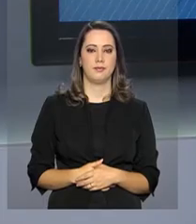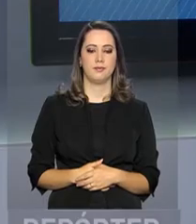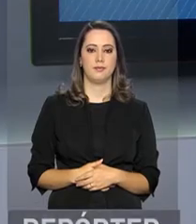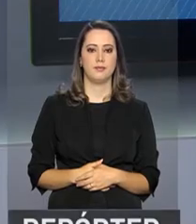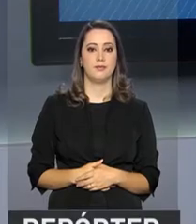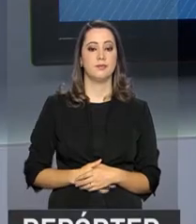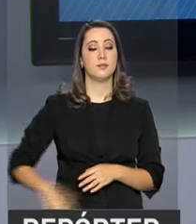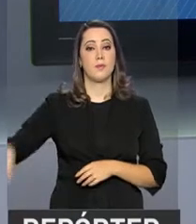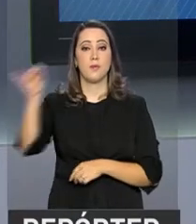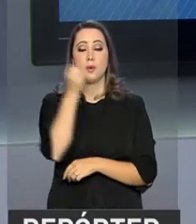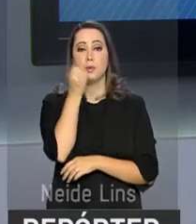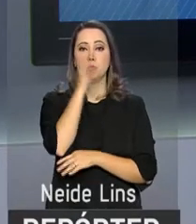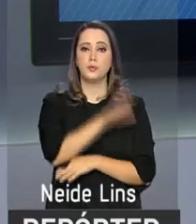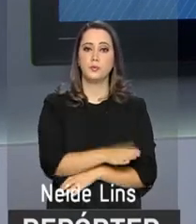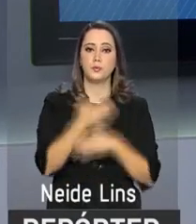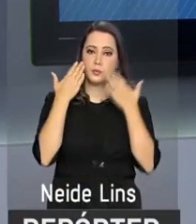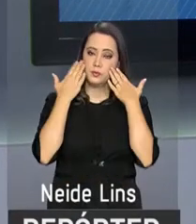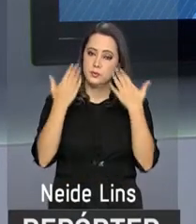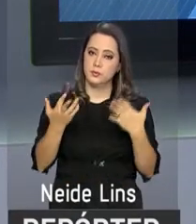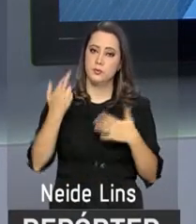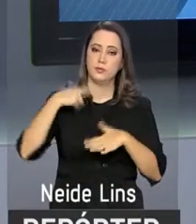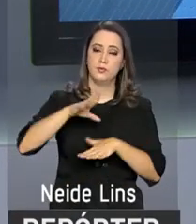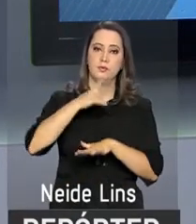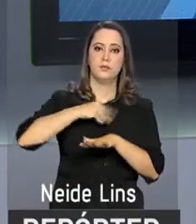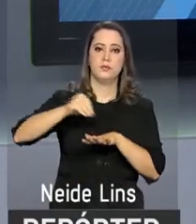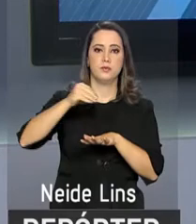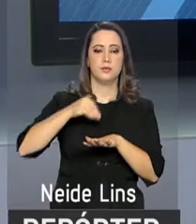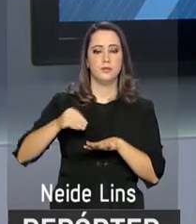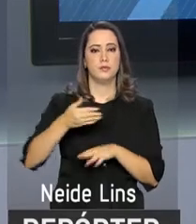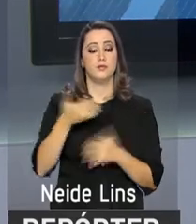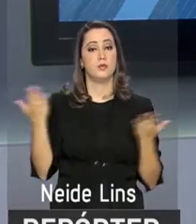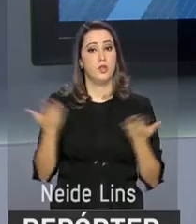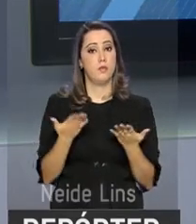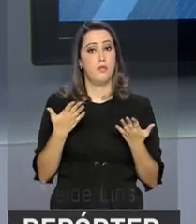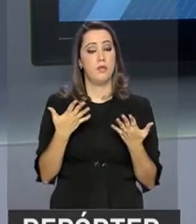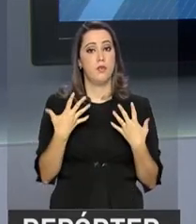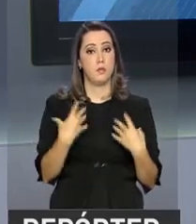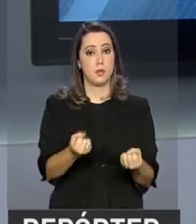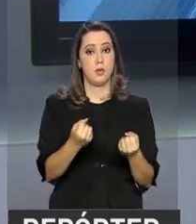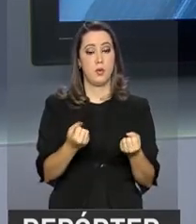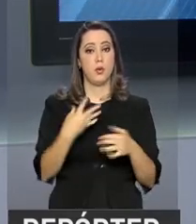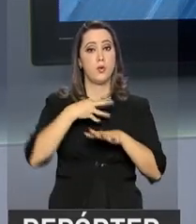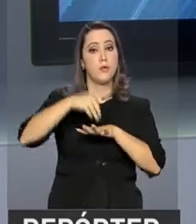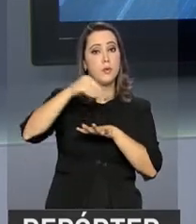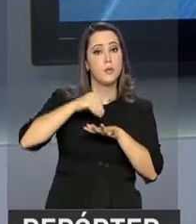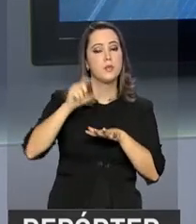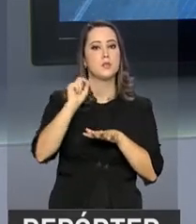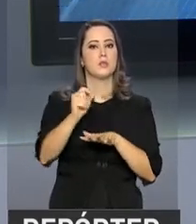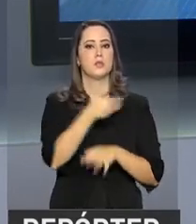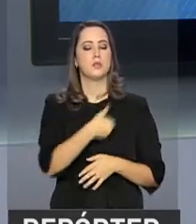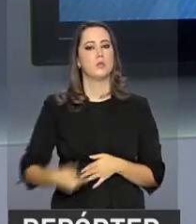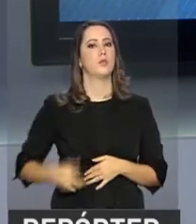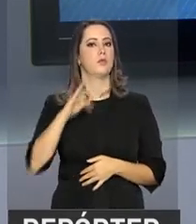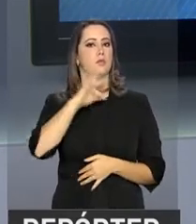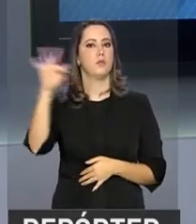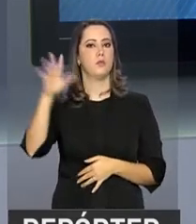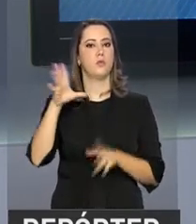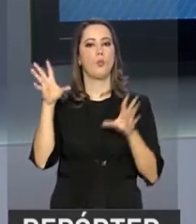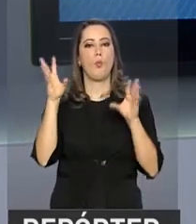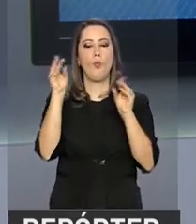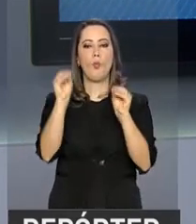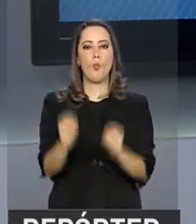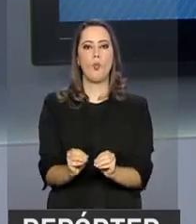olá boa tarde no ar o repórter ele br ea gente começa esta edição com a notícia de que o governo federal zerou